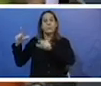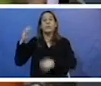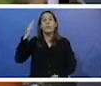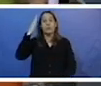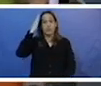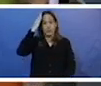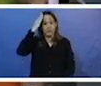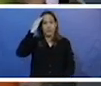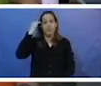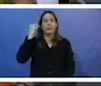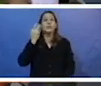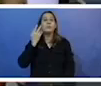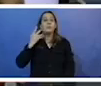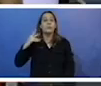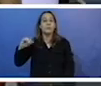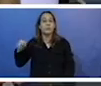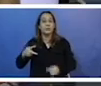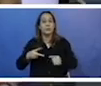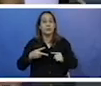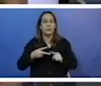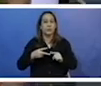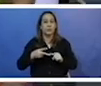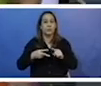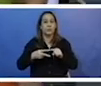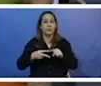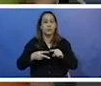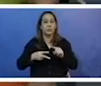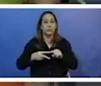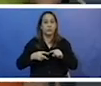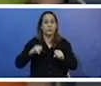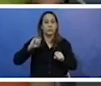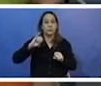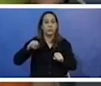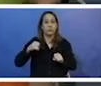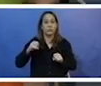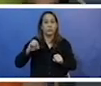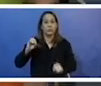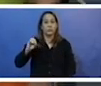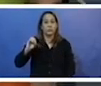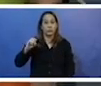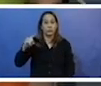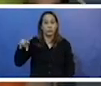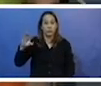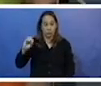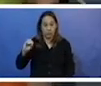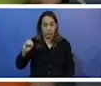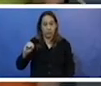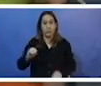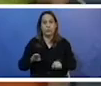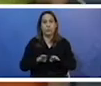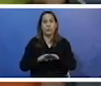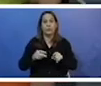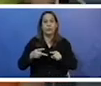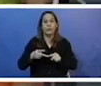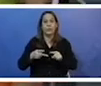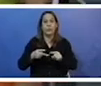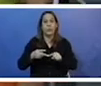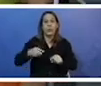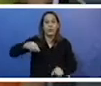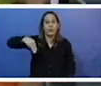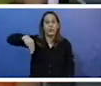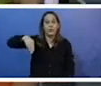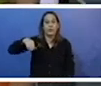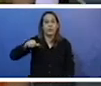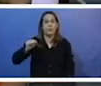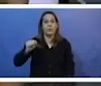sabemos quem são essas crianças. João e Maria, que é o título aqui. Por que que nós sabemos mais que é o João e